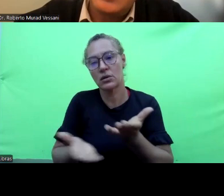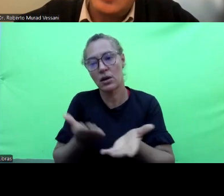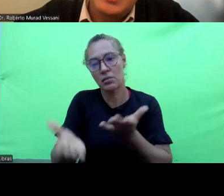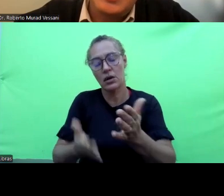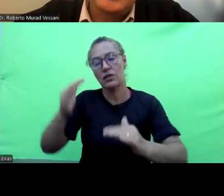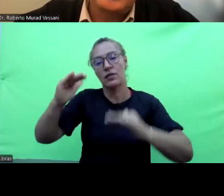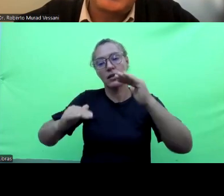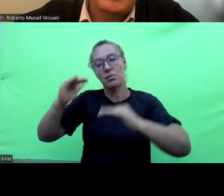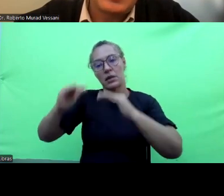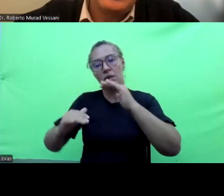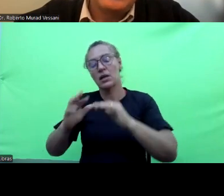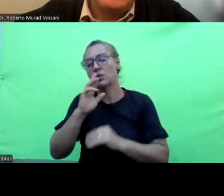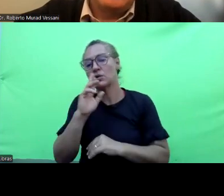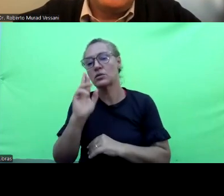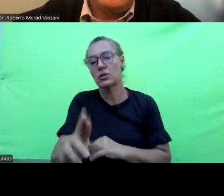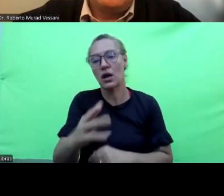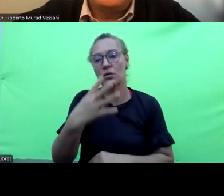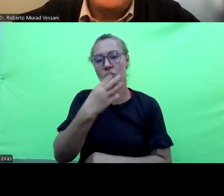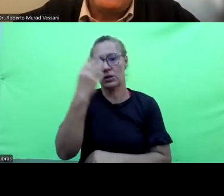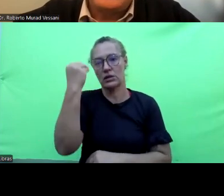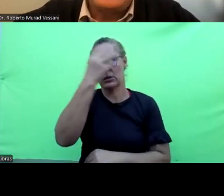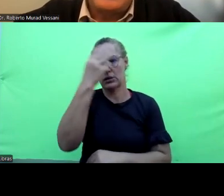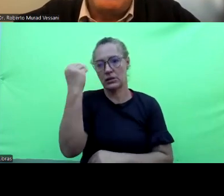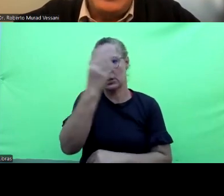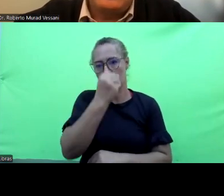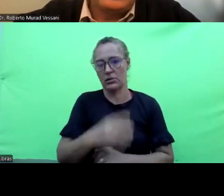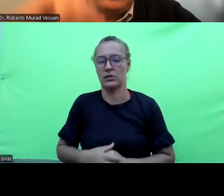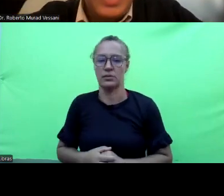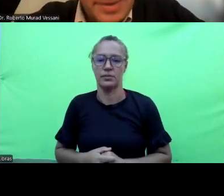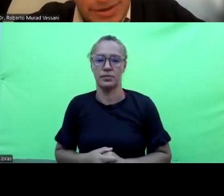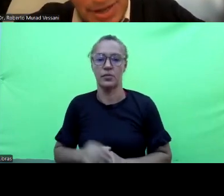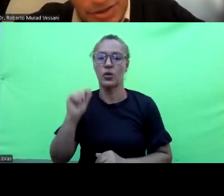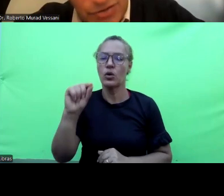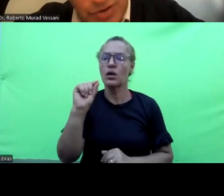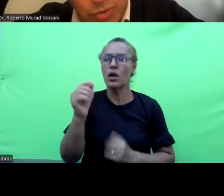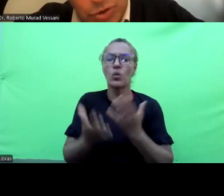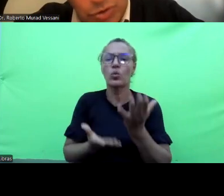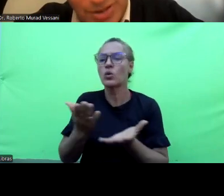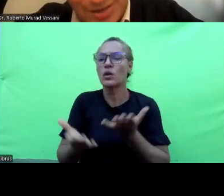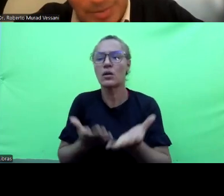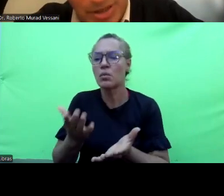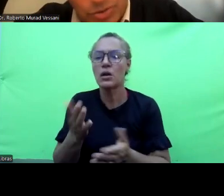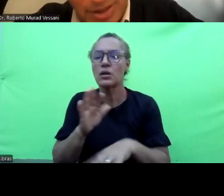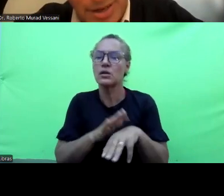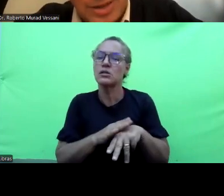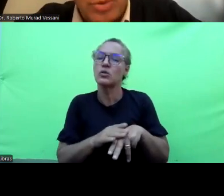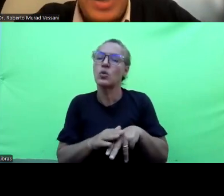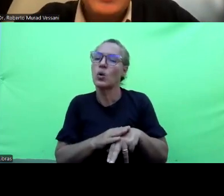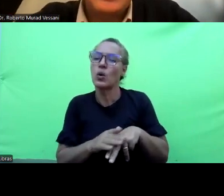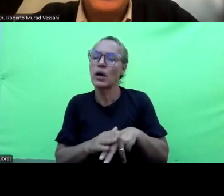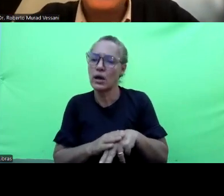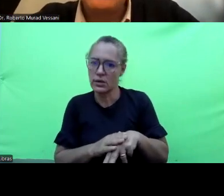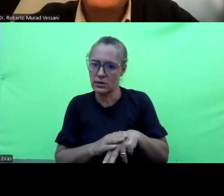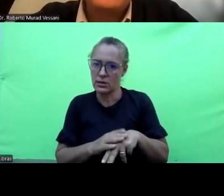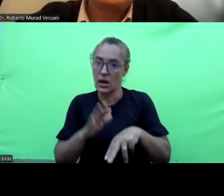desses exames. O que que é o tratamento da doença, já que a gente falou muito de tratamento, né? A